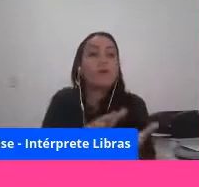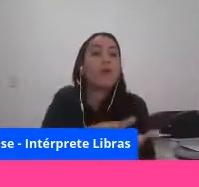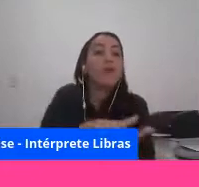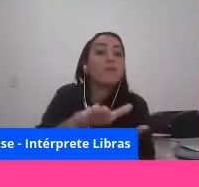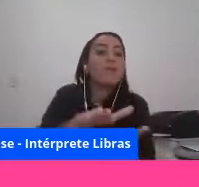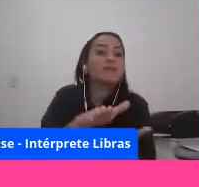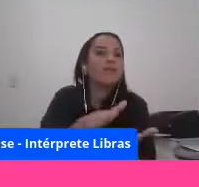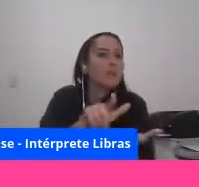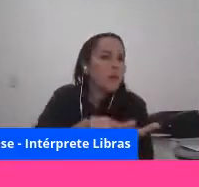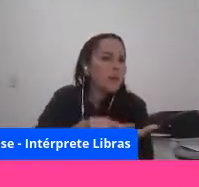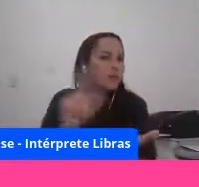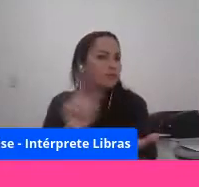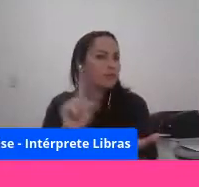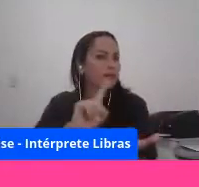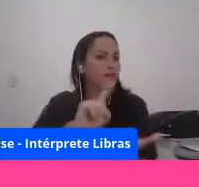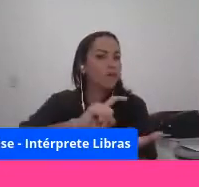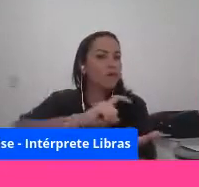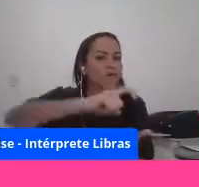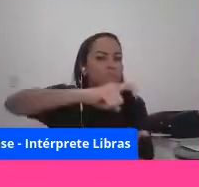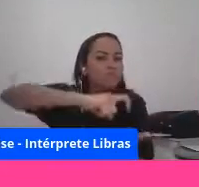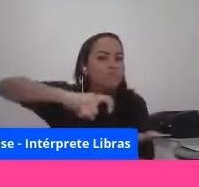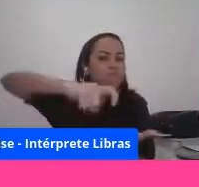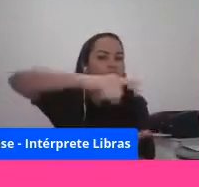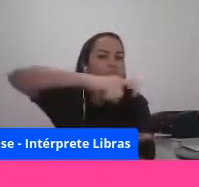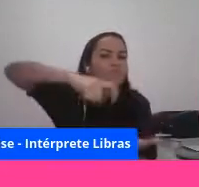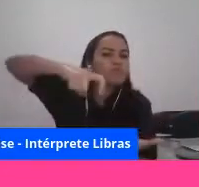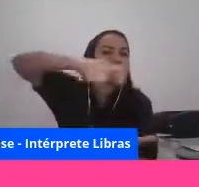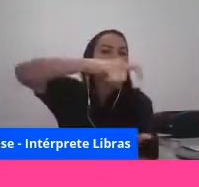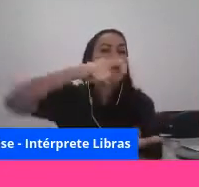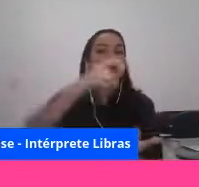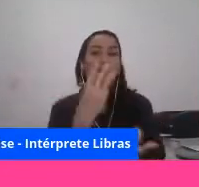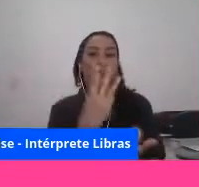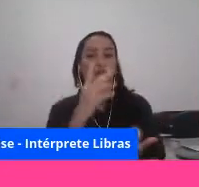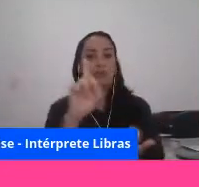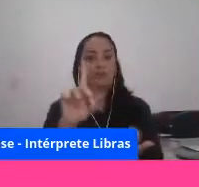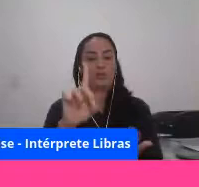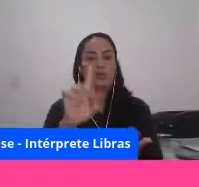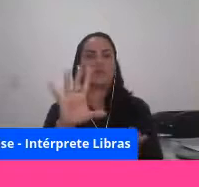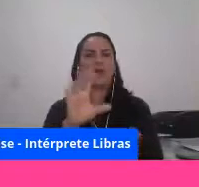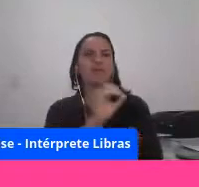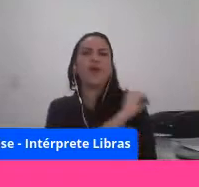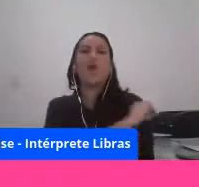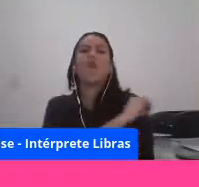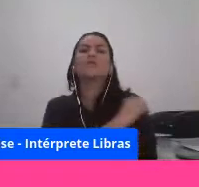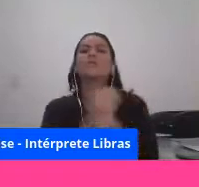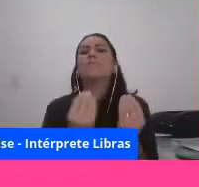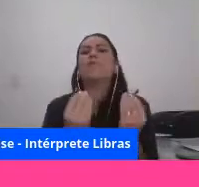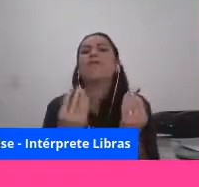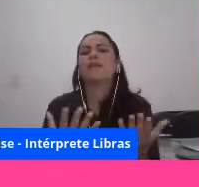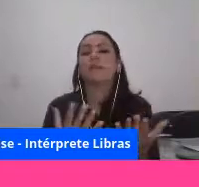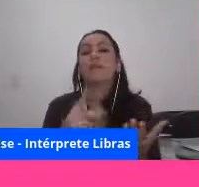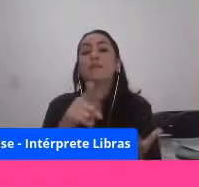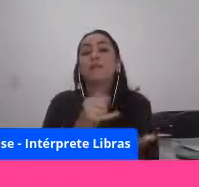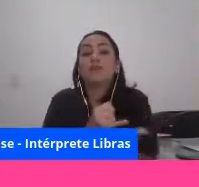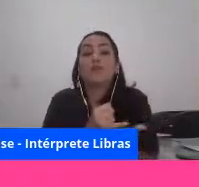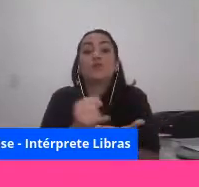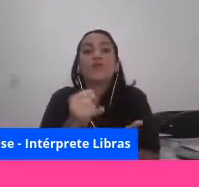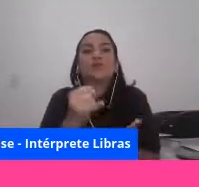3D. Qual a ideia dessa oficina? A ideia da oficina é te dar uma pequena introdução do que você